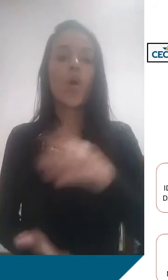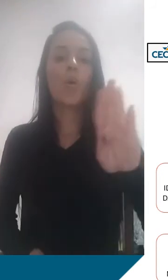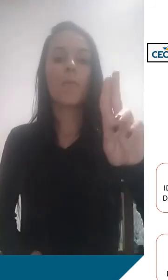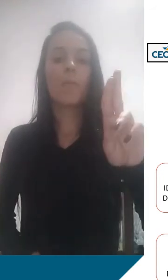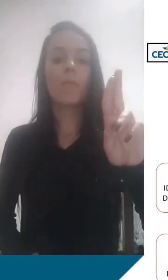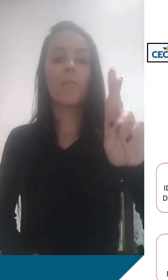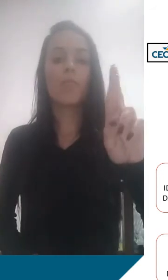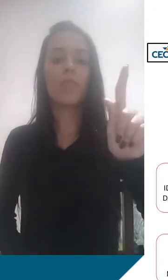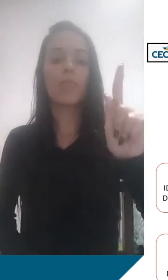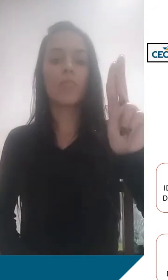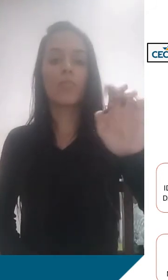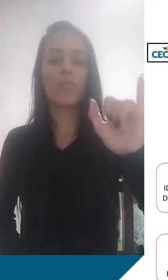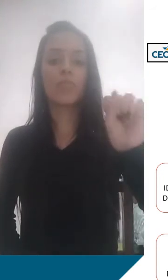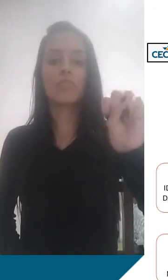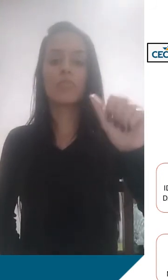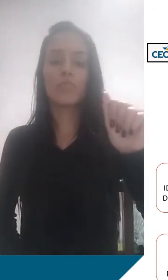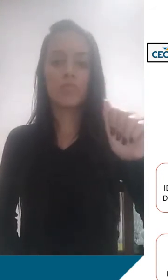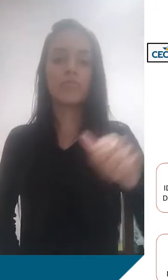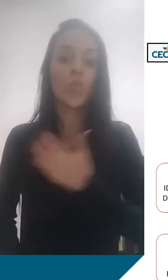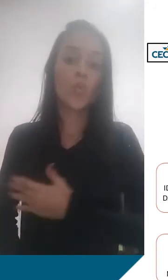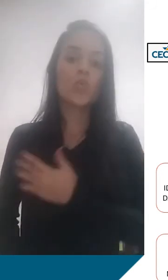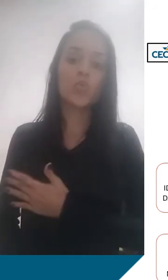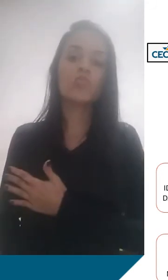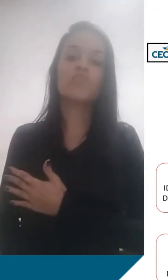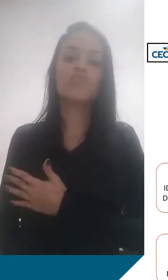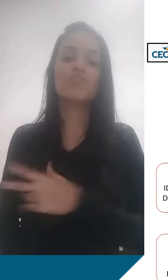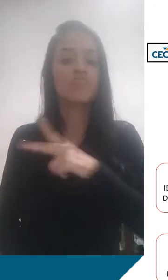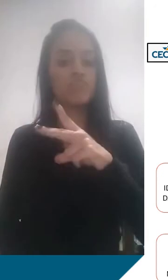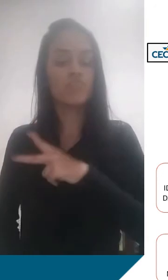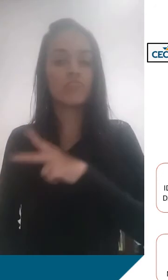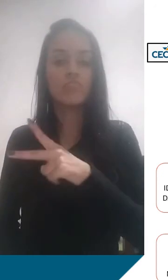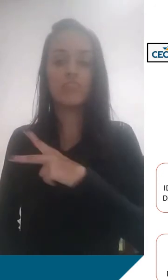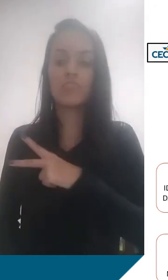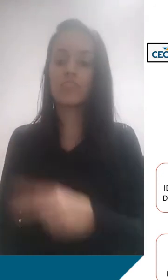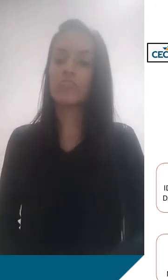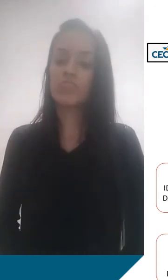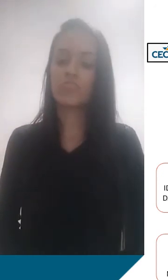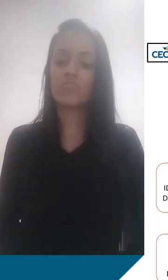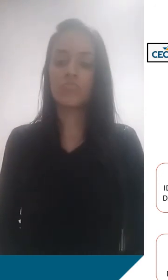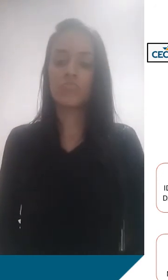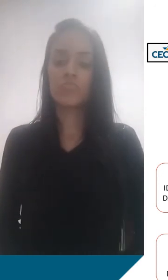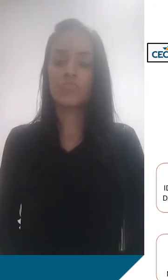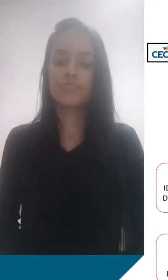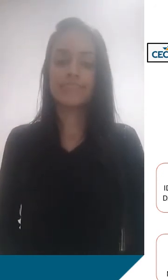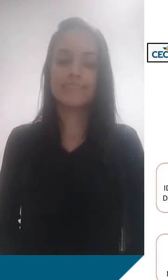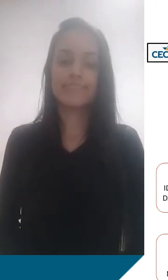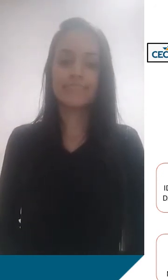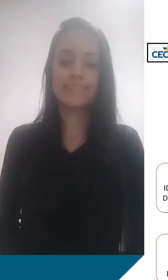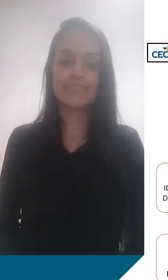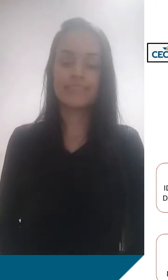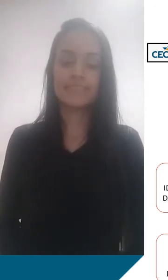que valorizou o individualismo e surgiu em oposição ao modelo clássico. Tem como